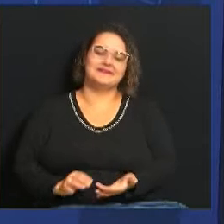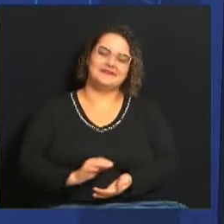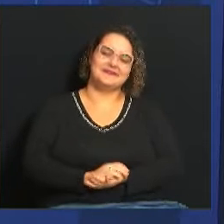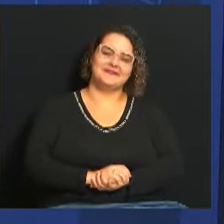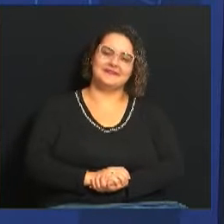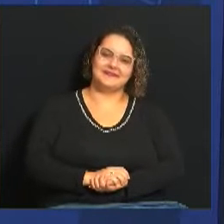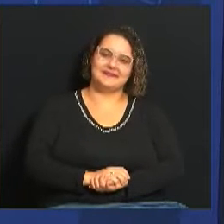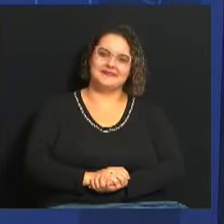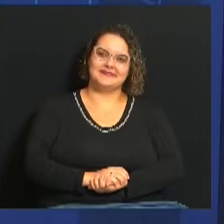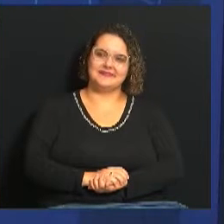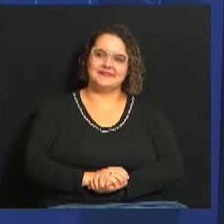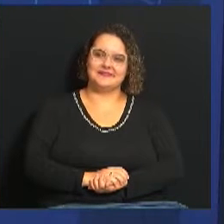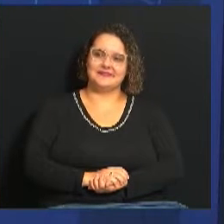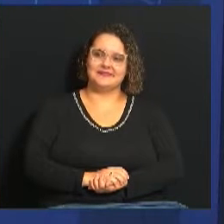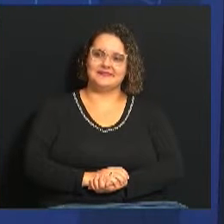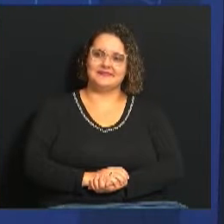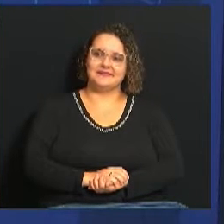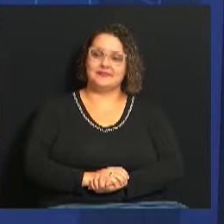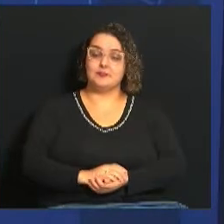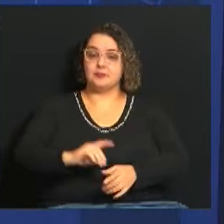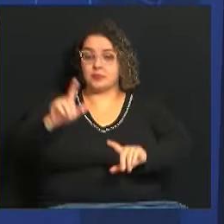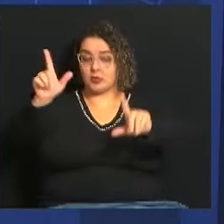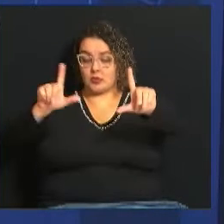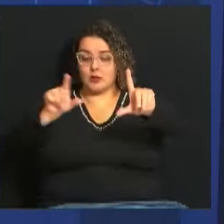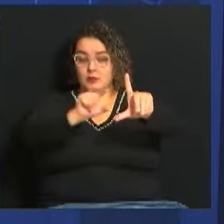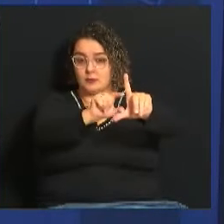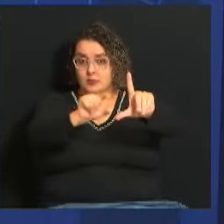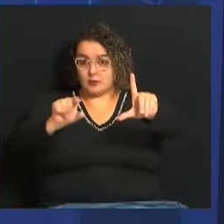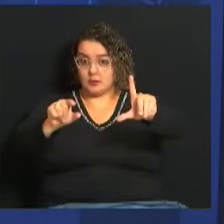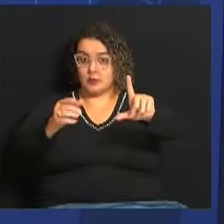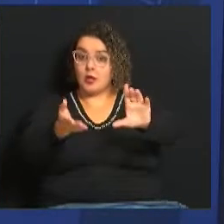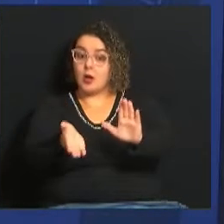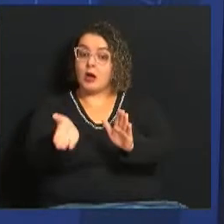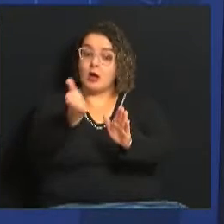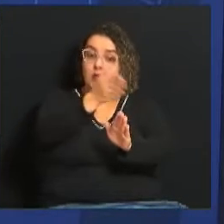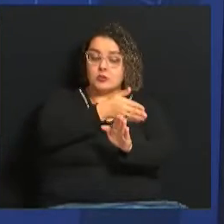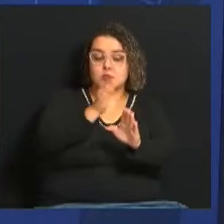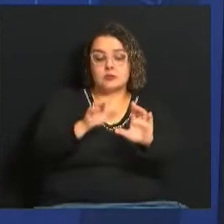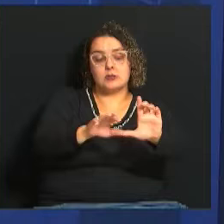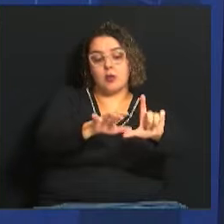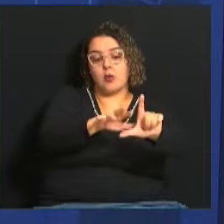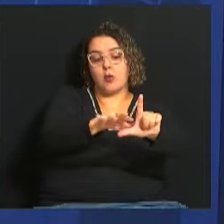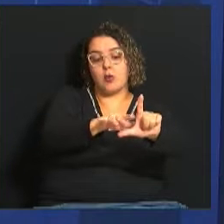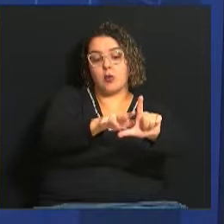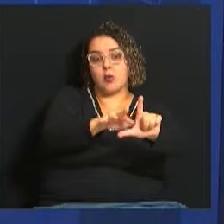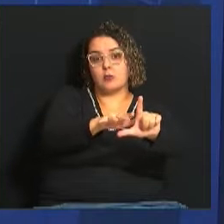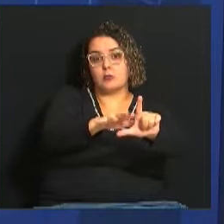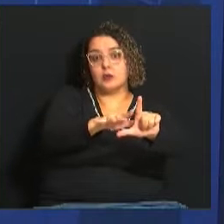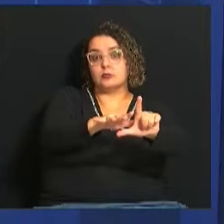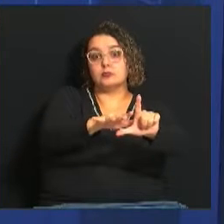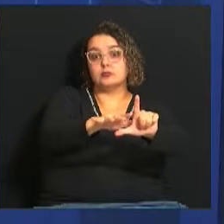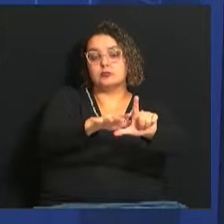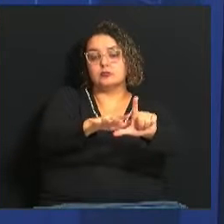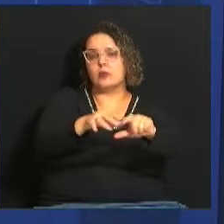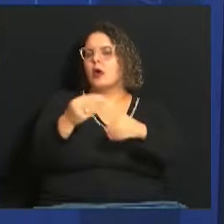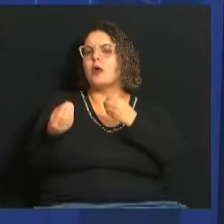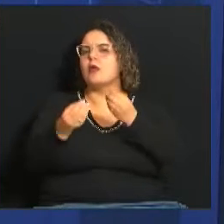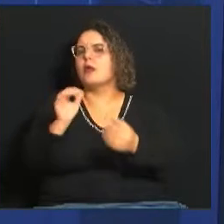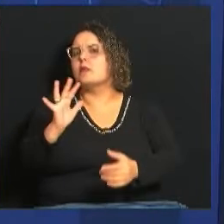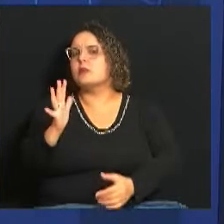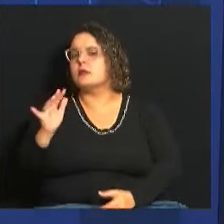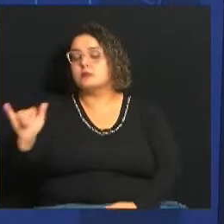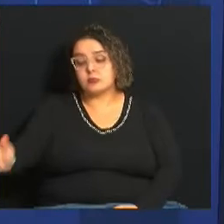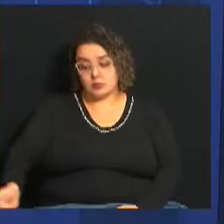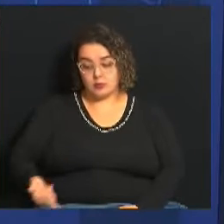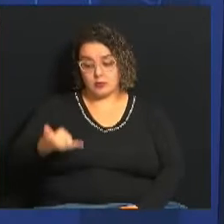978293776 é o número do WhatsApp. Ele apareceu na sua tela um pouquinho antes, você tem a opção de enviar a mensagem através do nosso QR